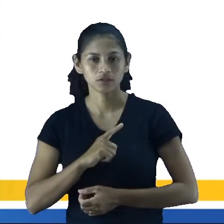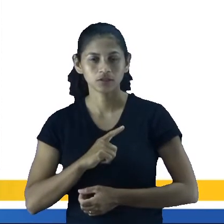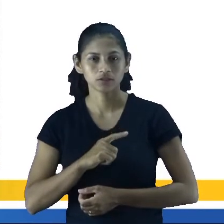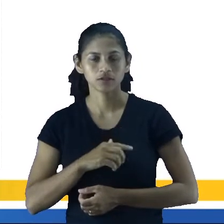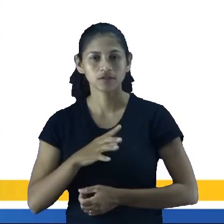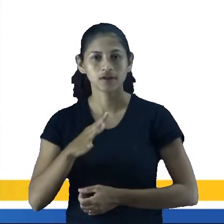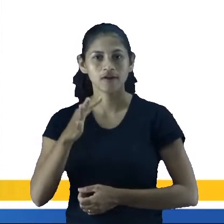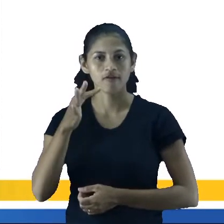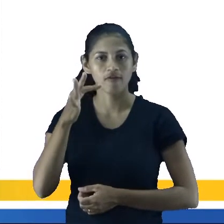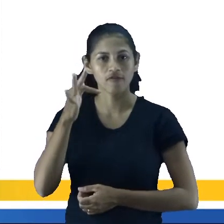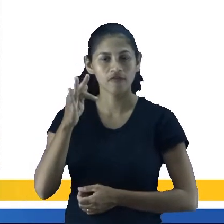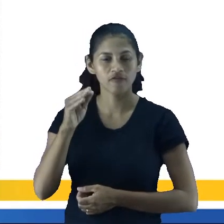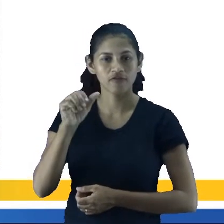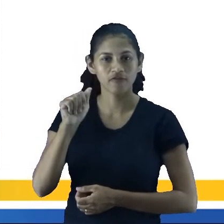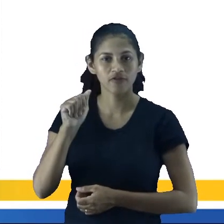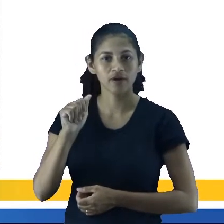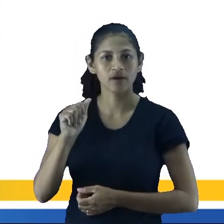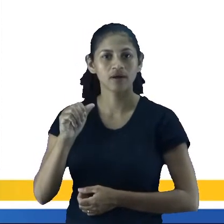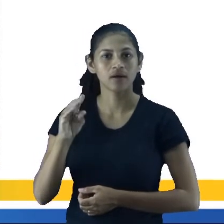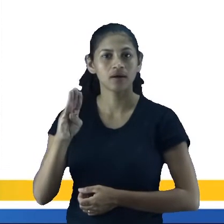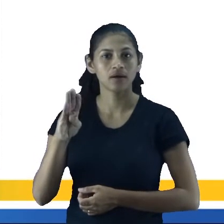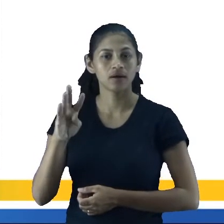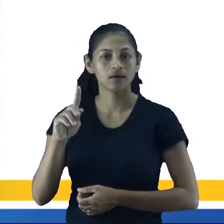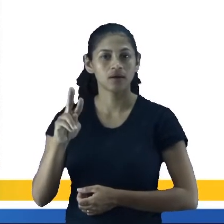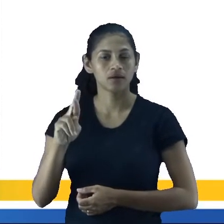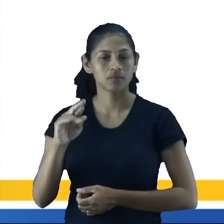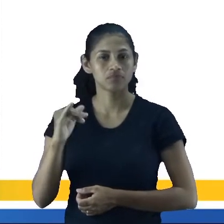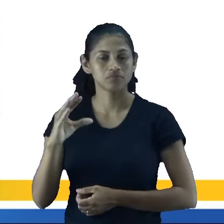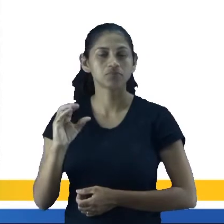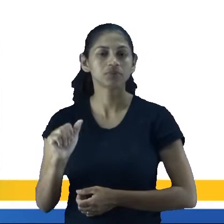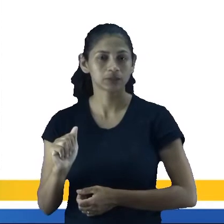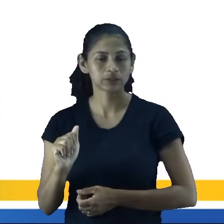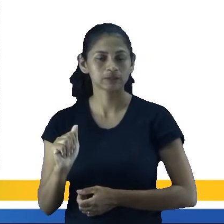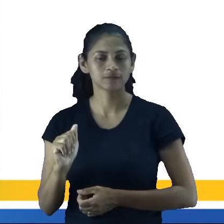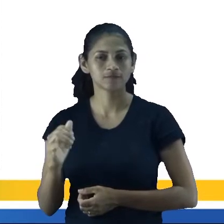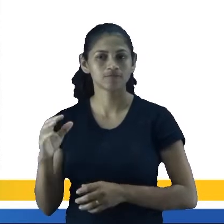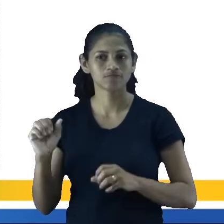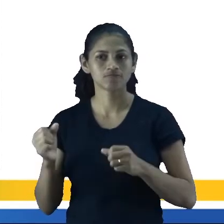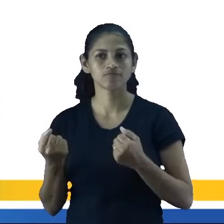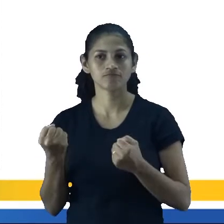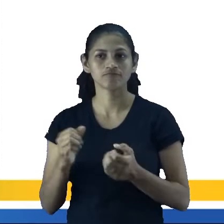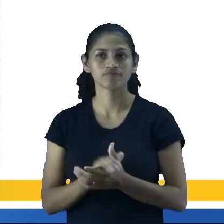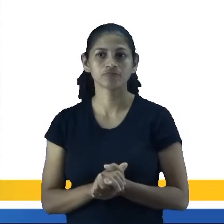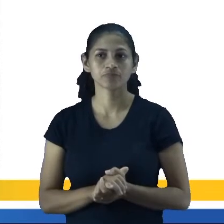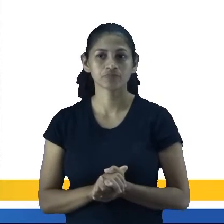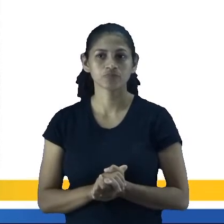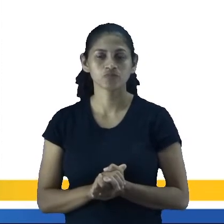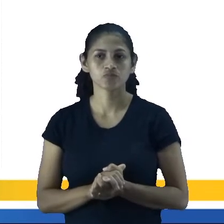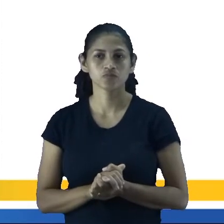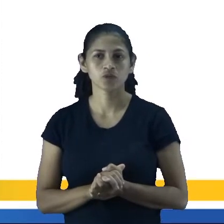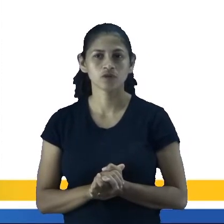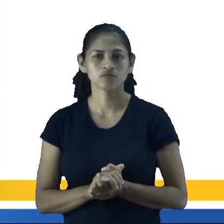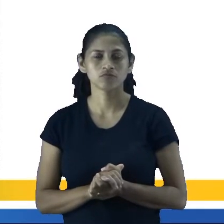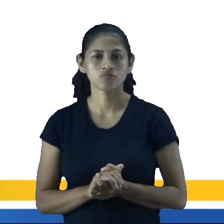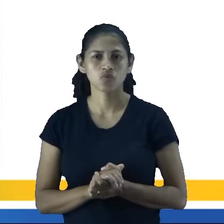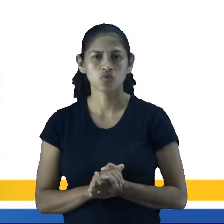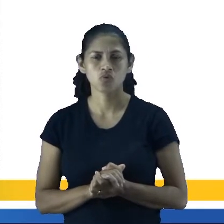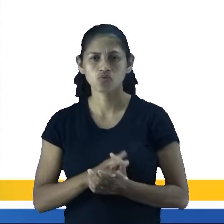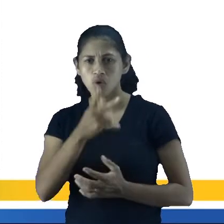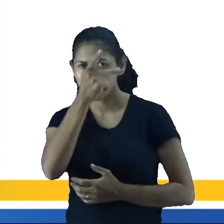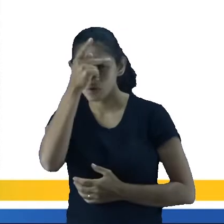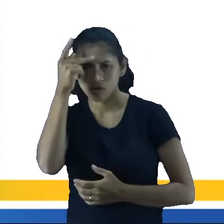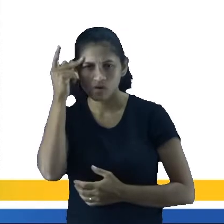pessoas trabalhando, e vê nessa outra imagem muita gente, uns sobre os outros, um monte de gente assim, em